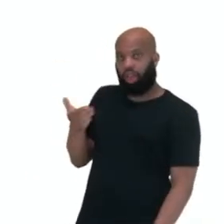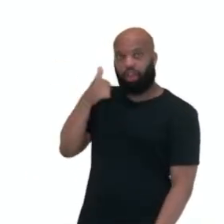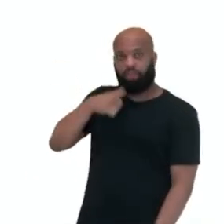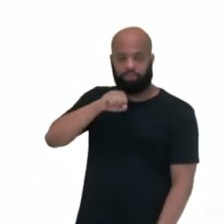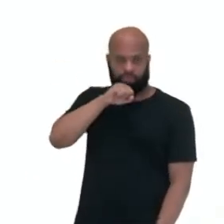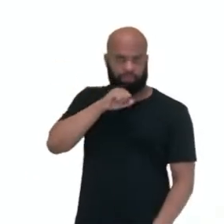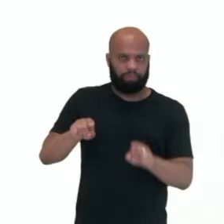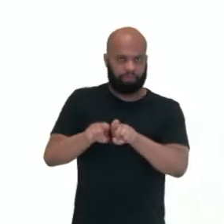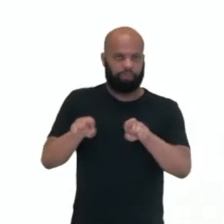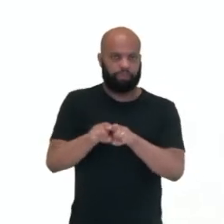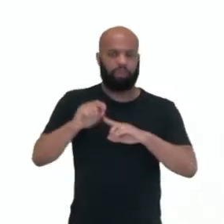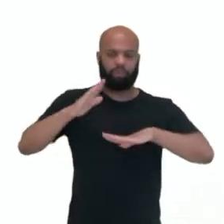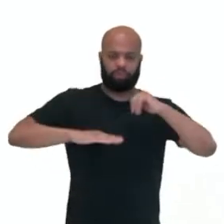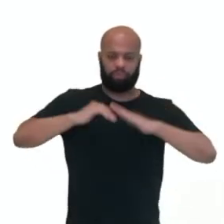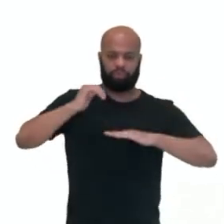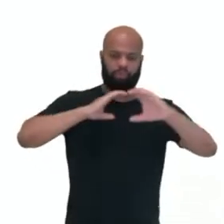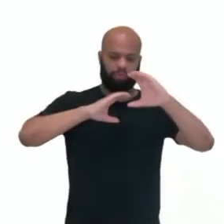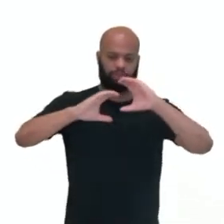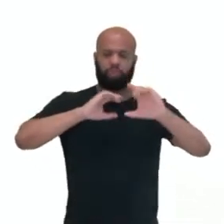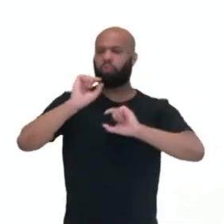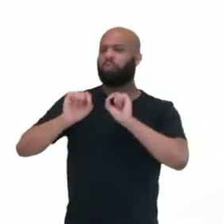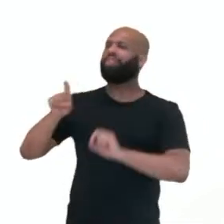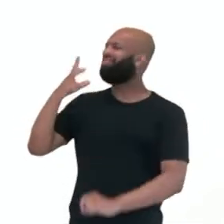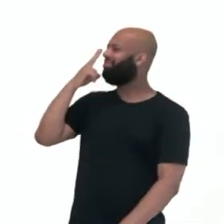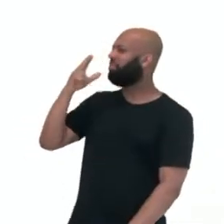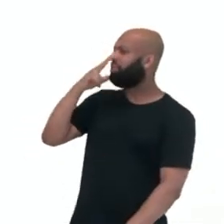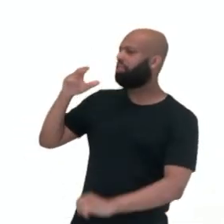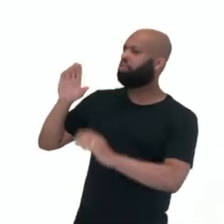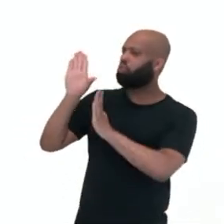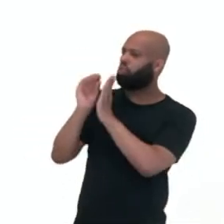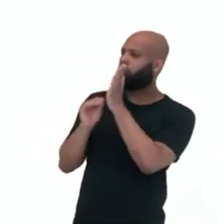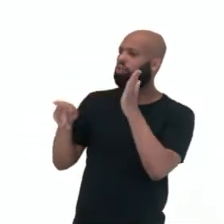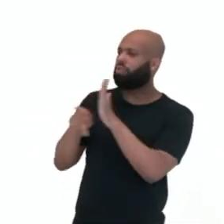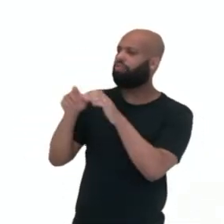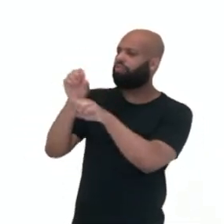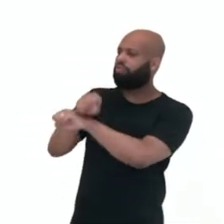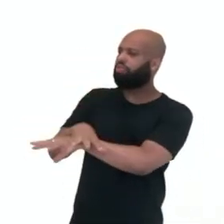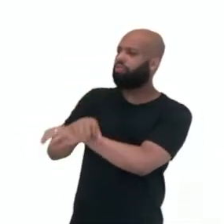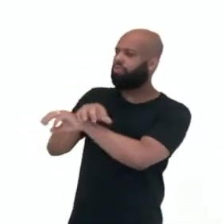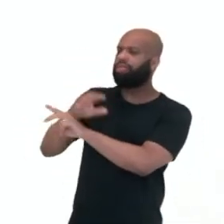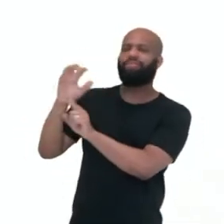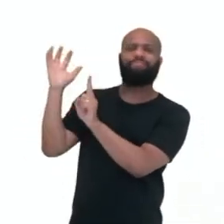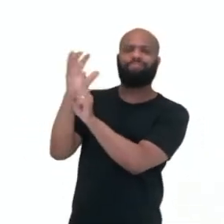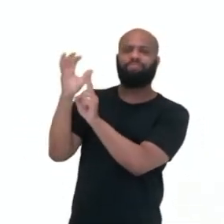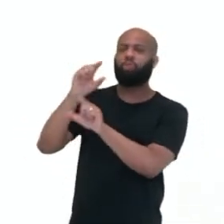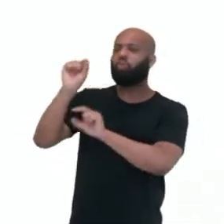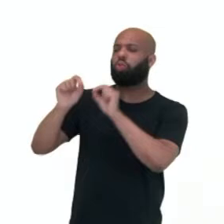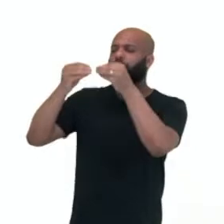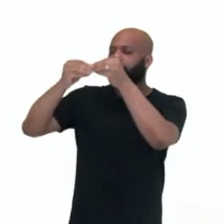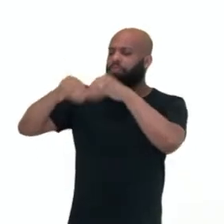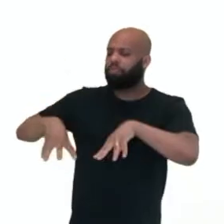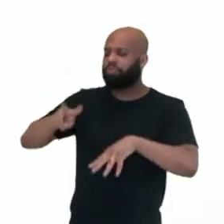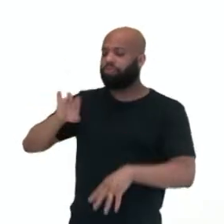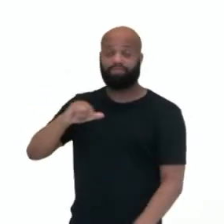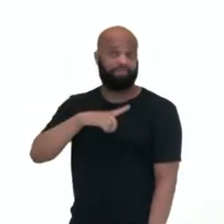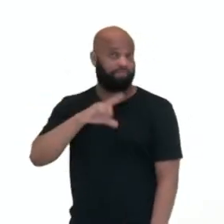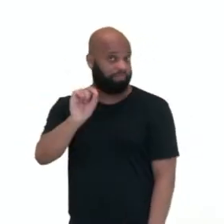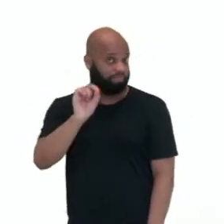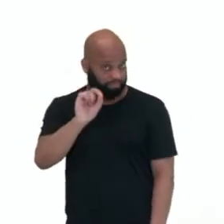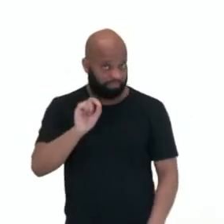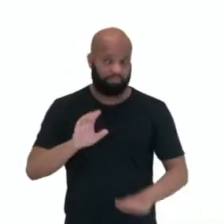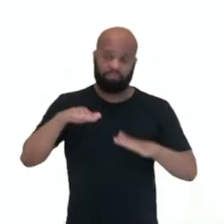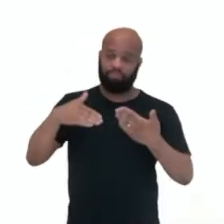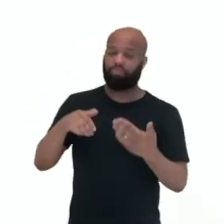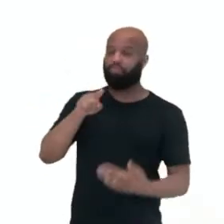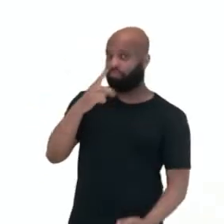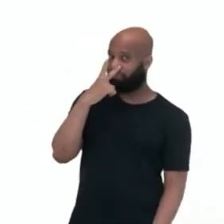comunicação, como você acha que os conteúdos da mídia impactam a infância e que tipo de prejuízos podem acontecer?